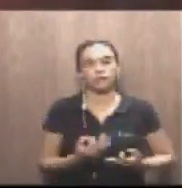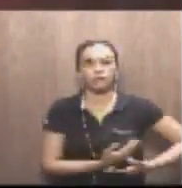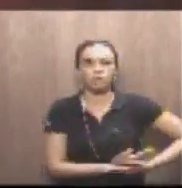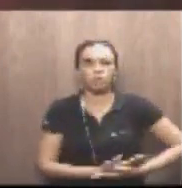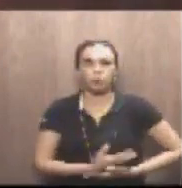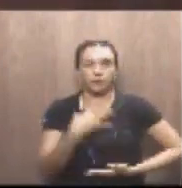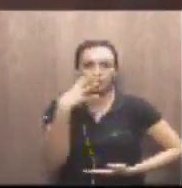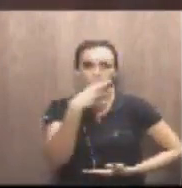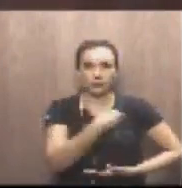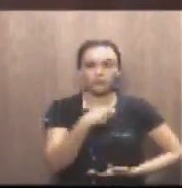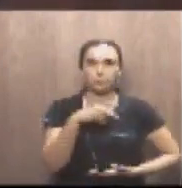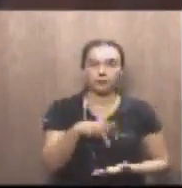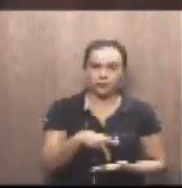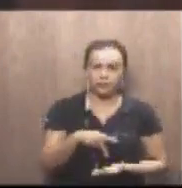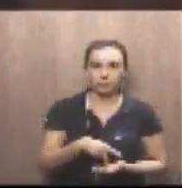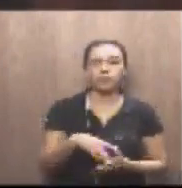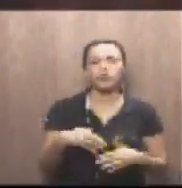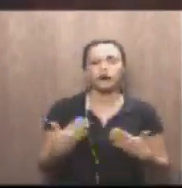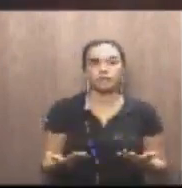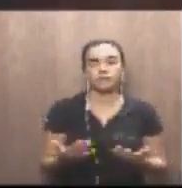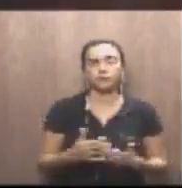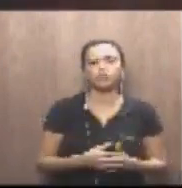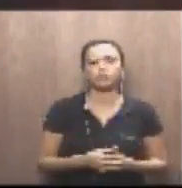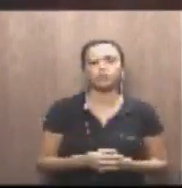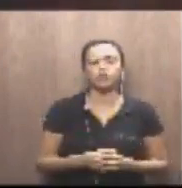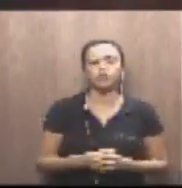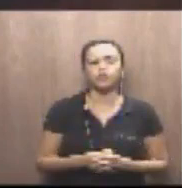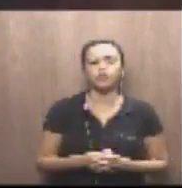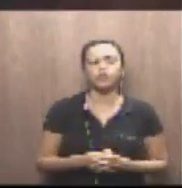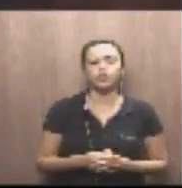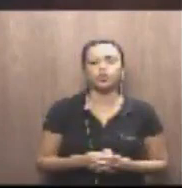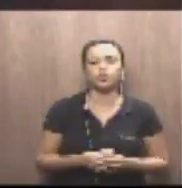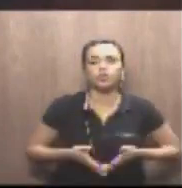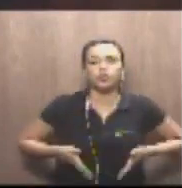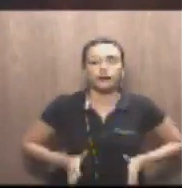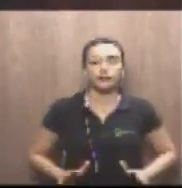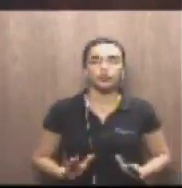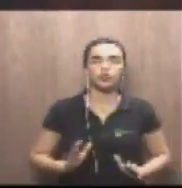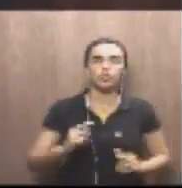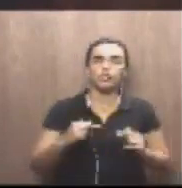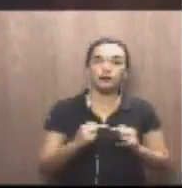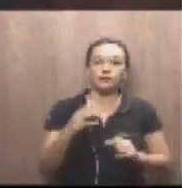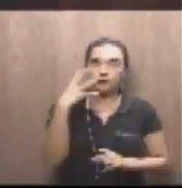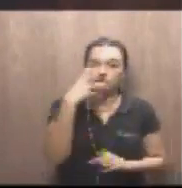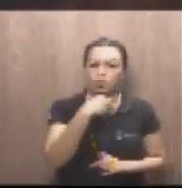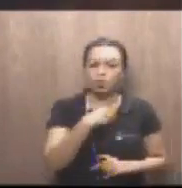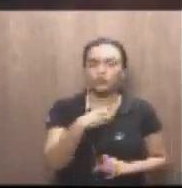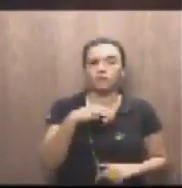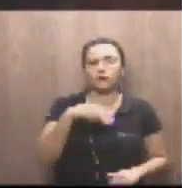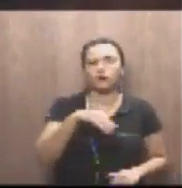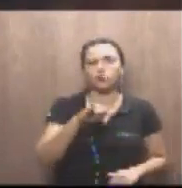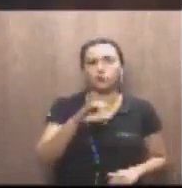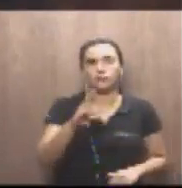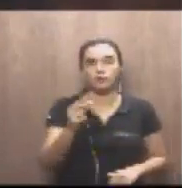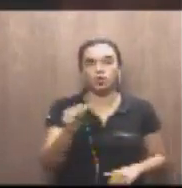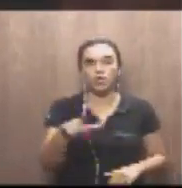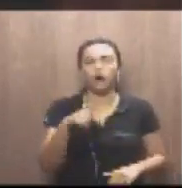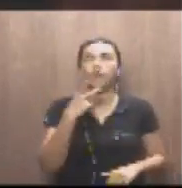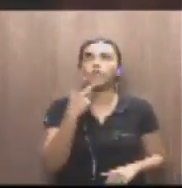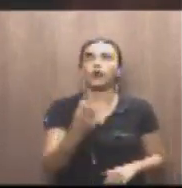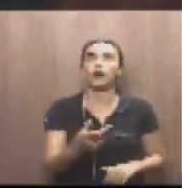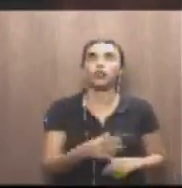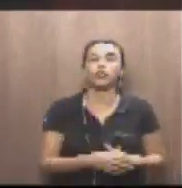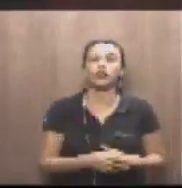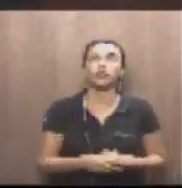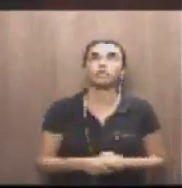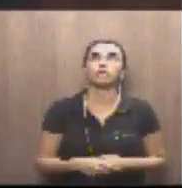bebê. Não é isso? Então, o nascer é belo. Então, Michel Oden, ele vem dizer assim, ó: